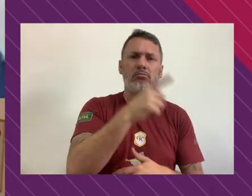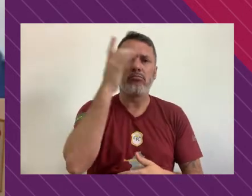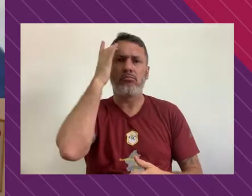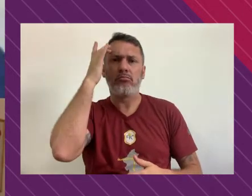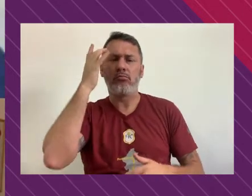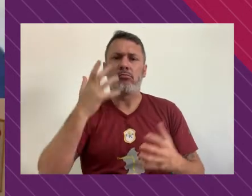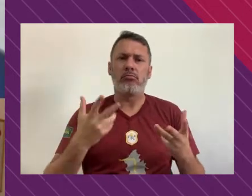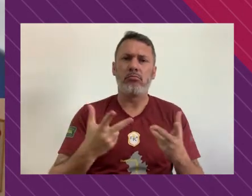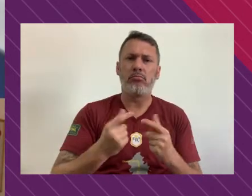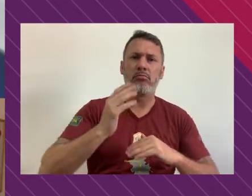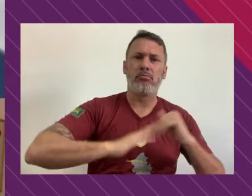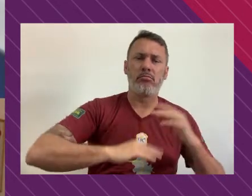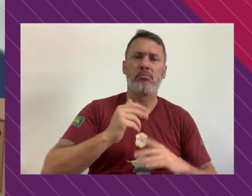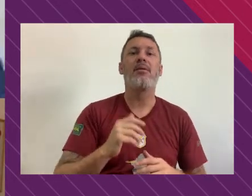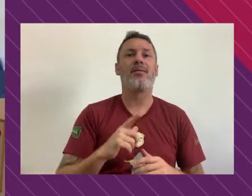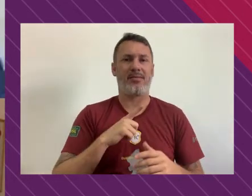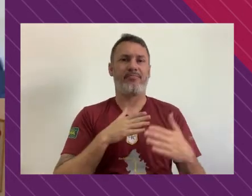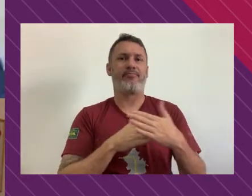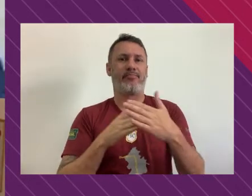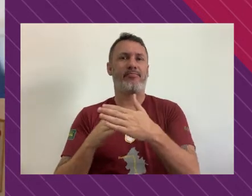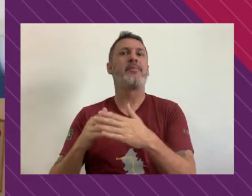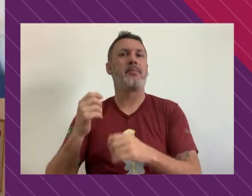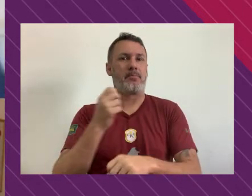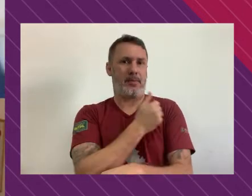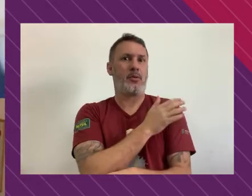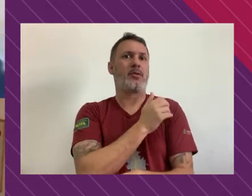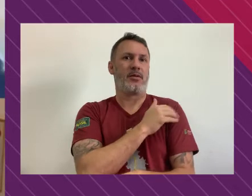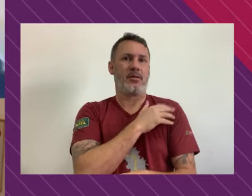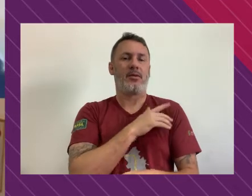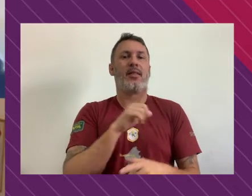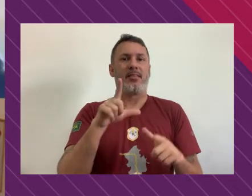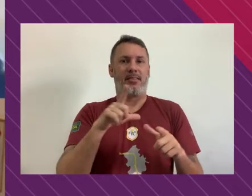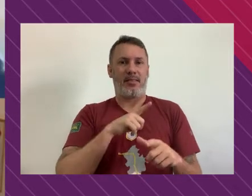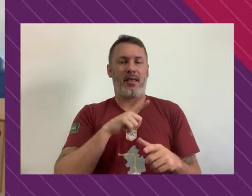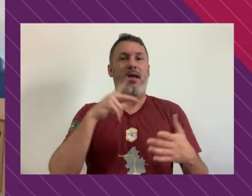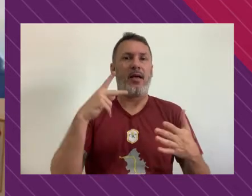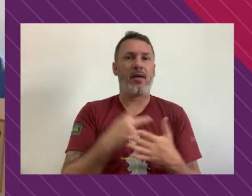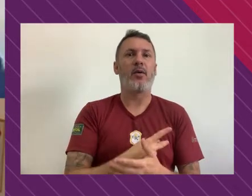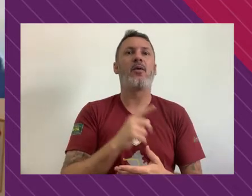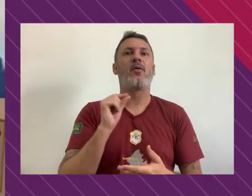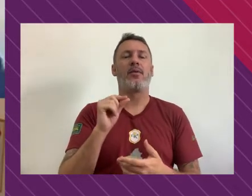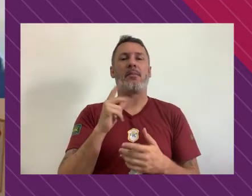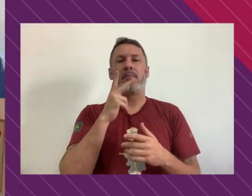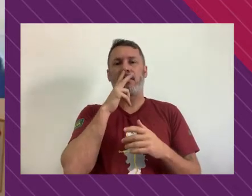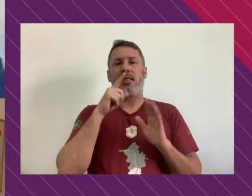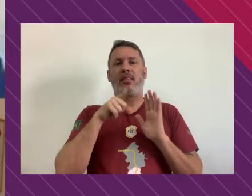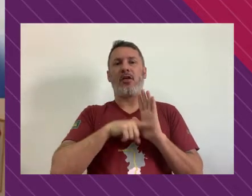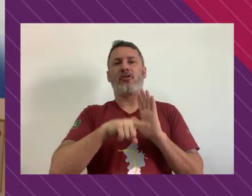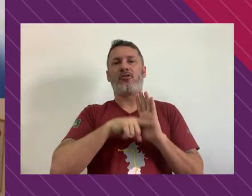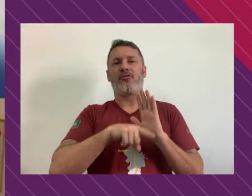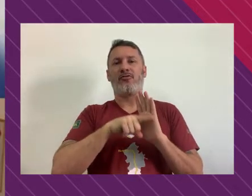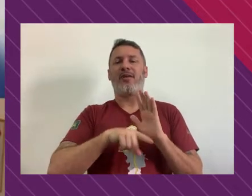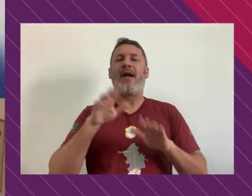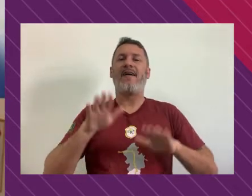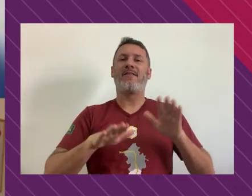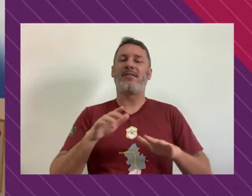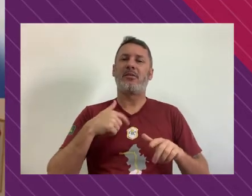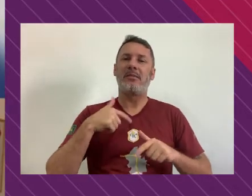questão LGBT. Hoje no Brasil, apenas 1 em cada 3 LGBTs, 1 em cada 3,